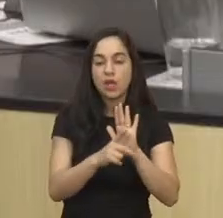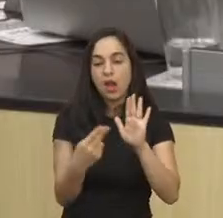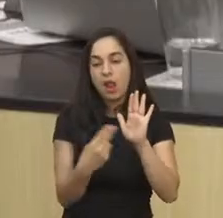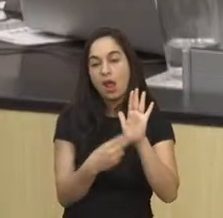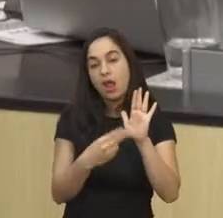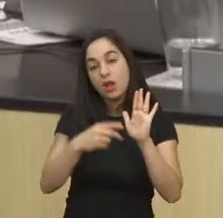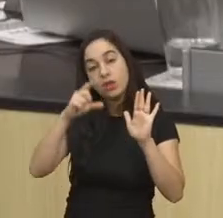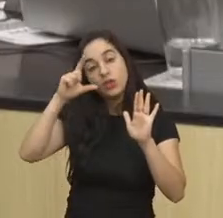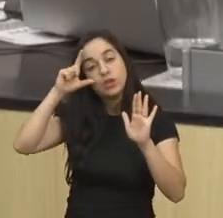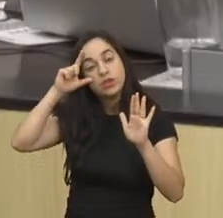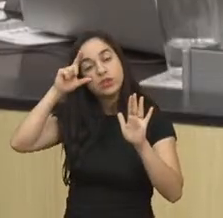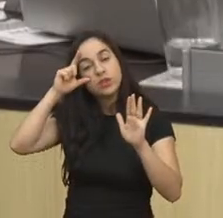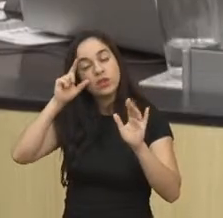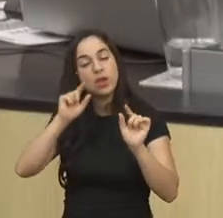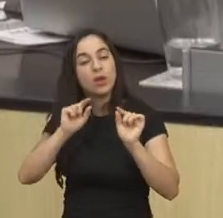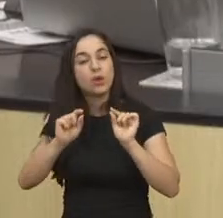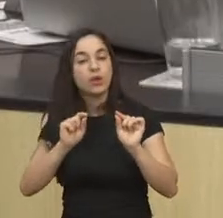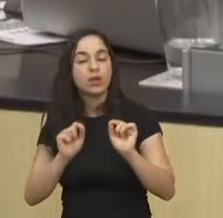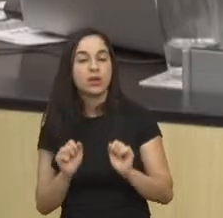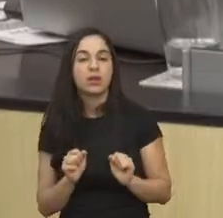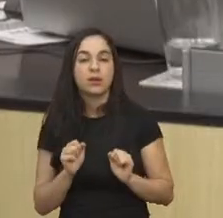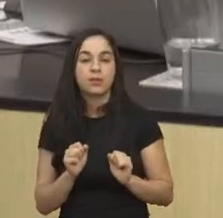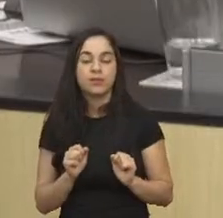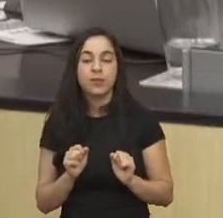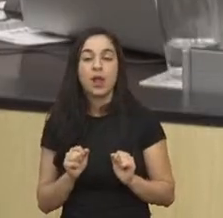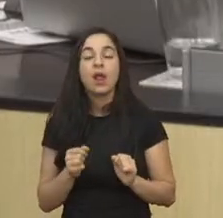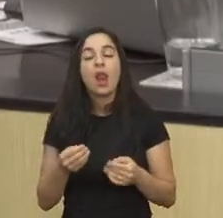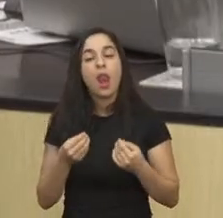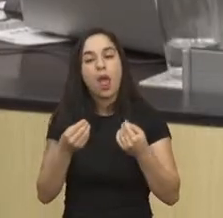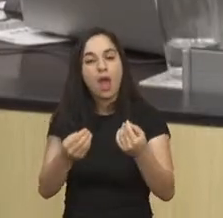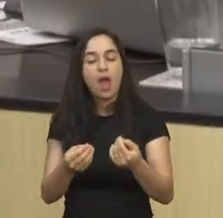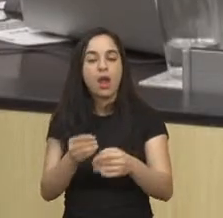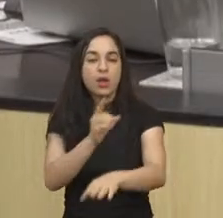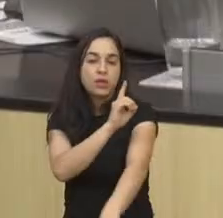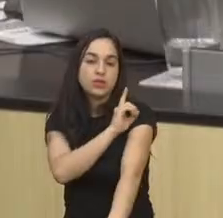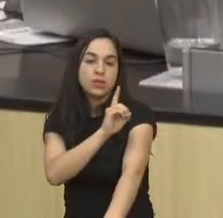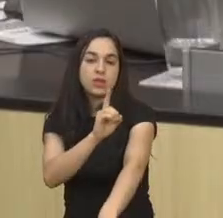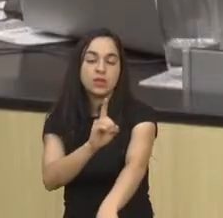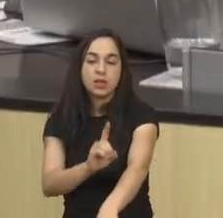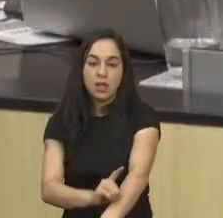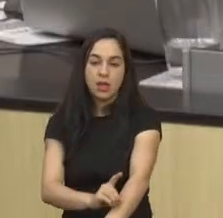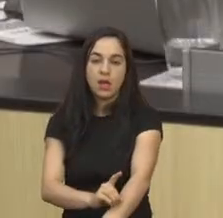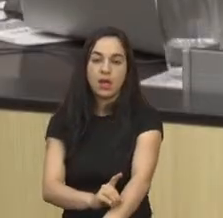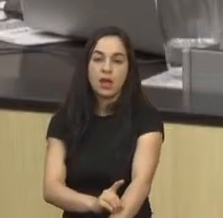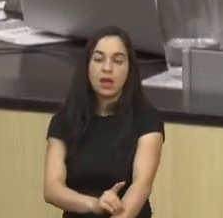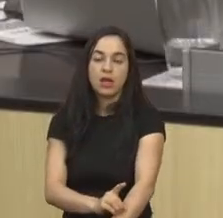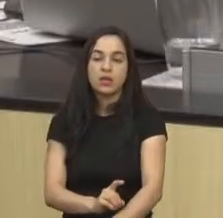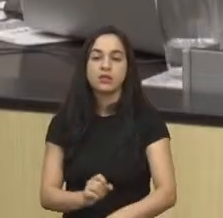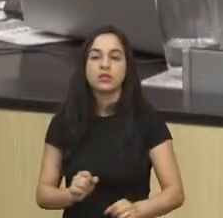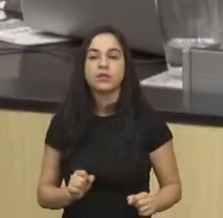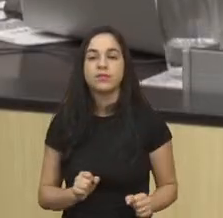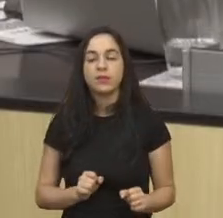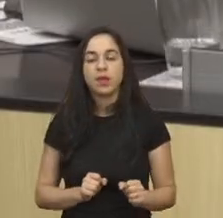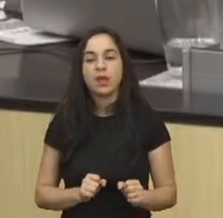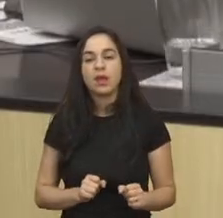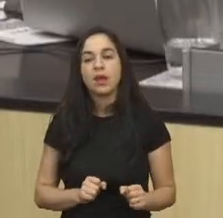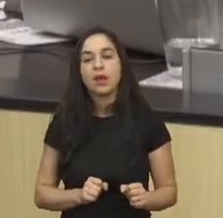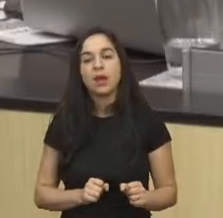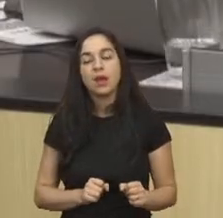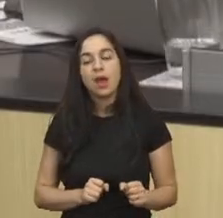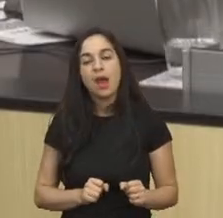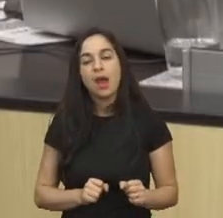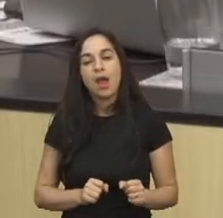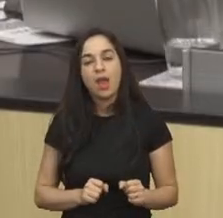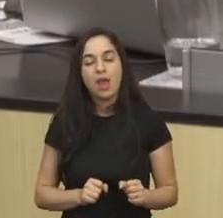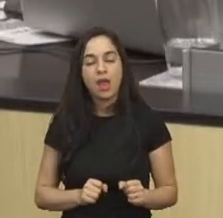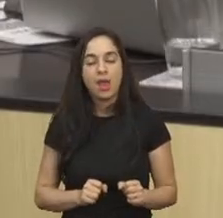Araújo que dá dignidade ao sepultamento do ser que foi gerado antes de